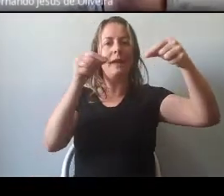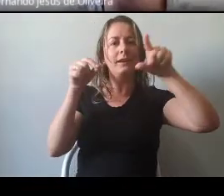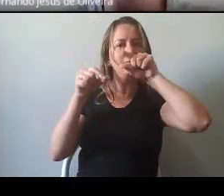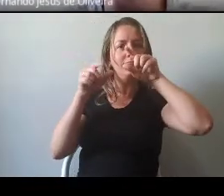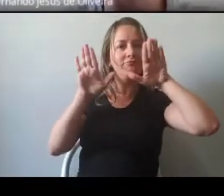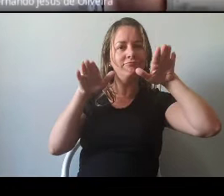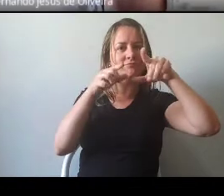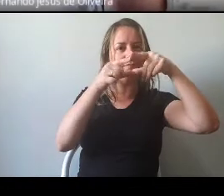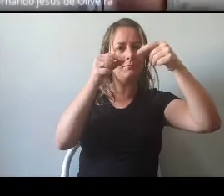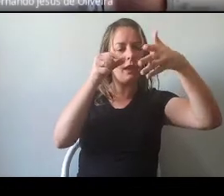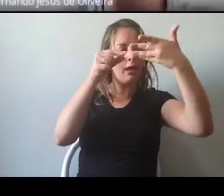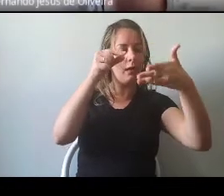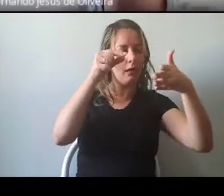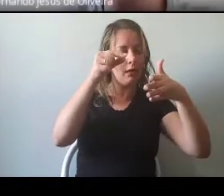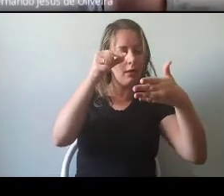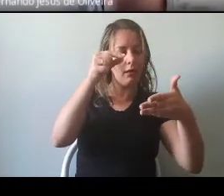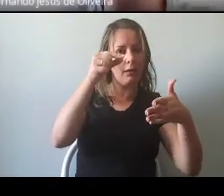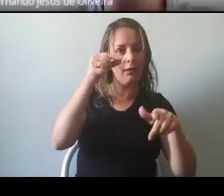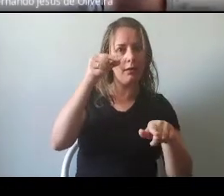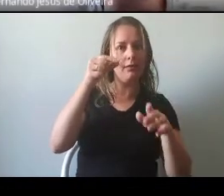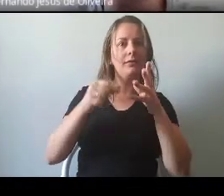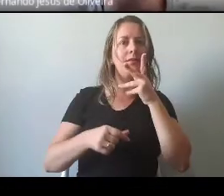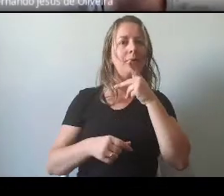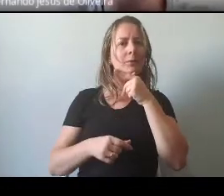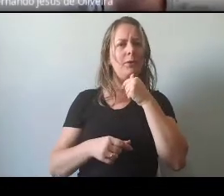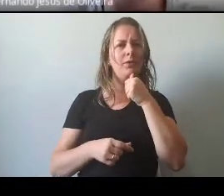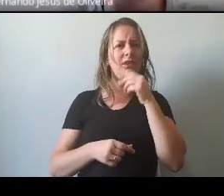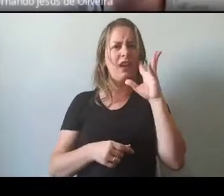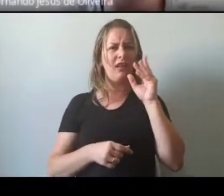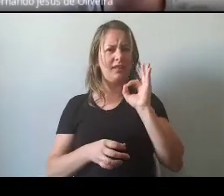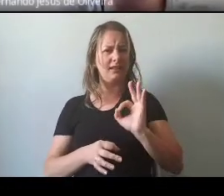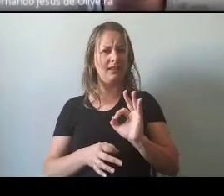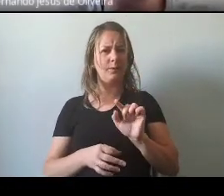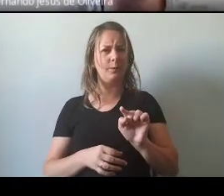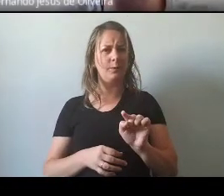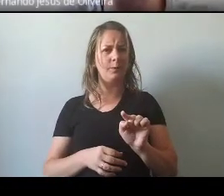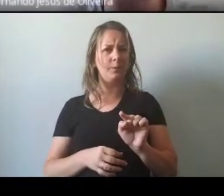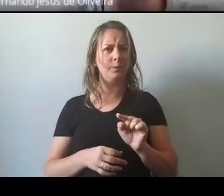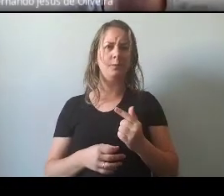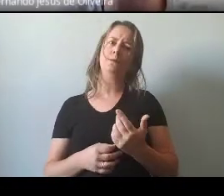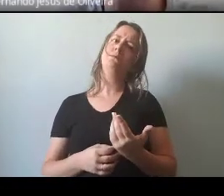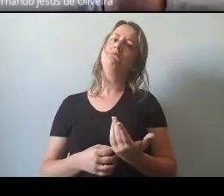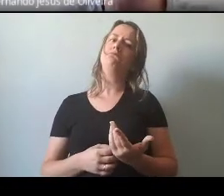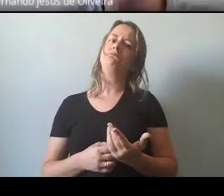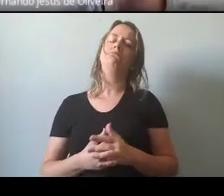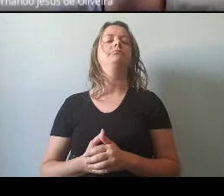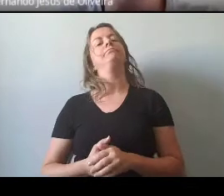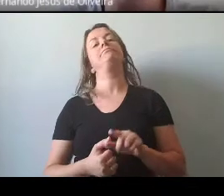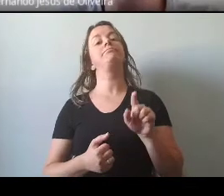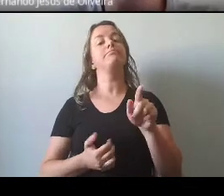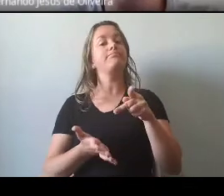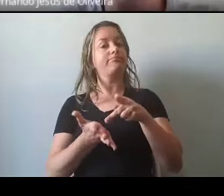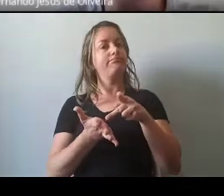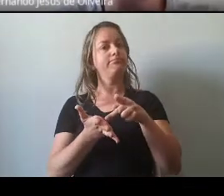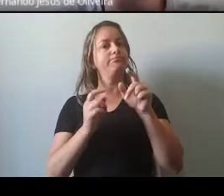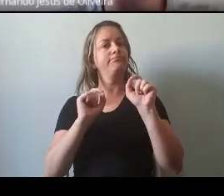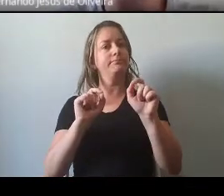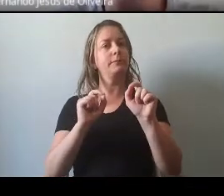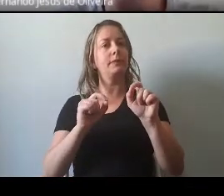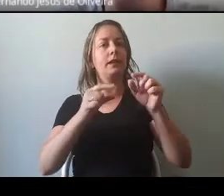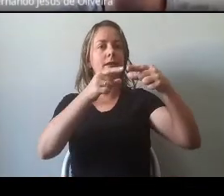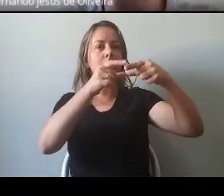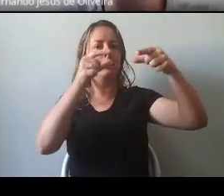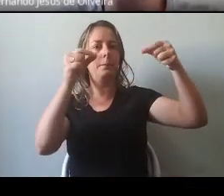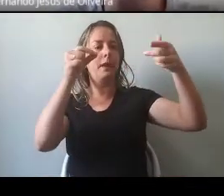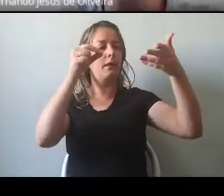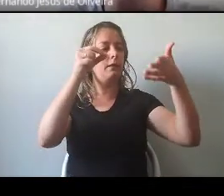pedra e uma pena, a pena demora mais a cair. Mas será que está certo? Na